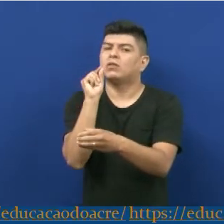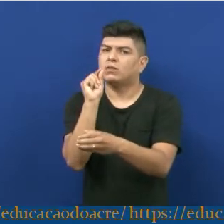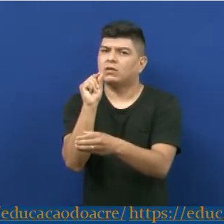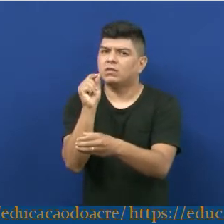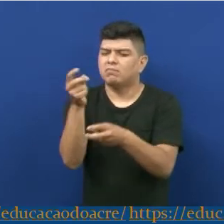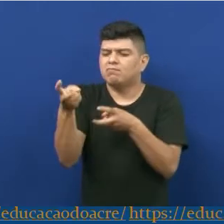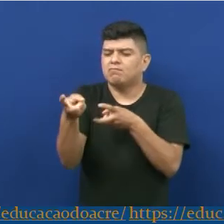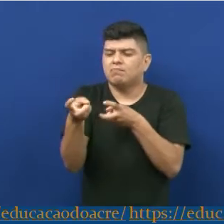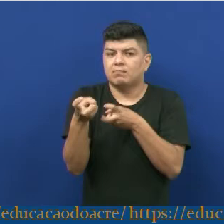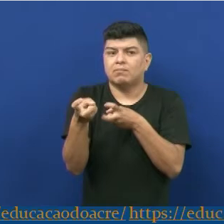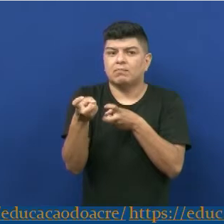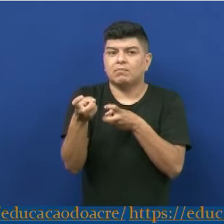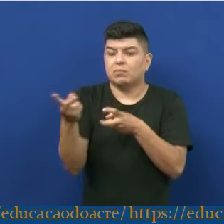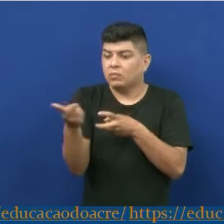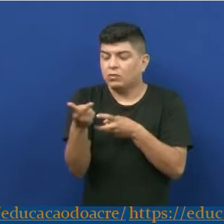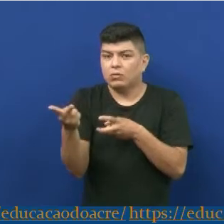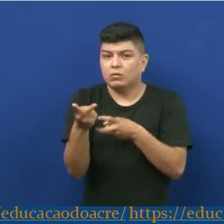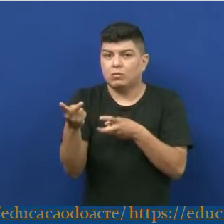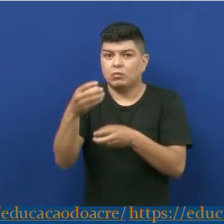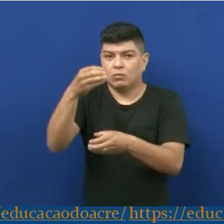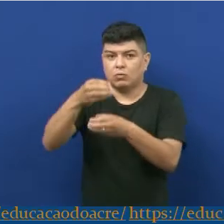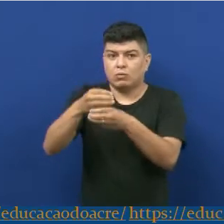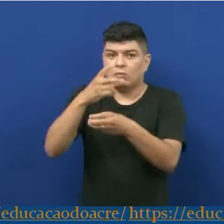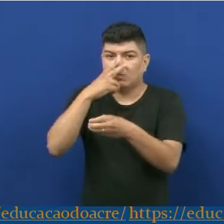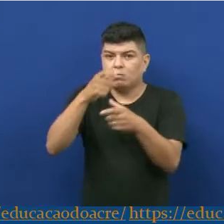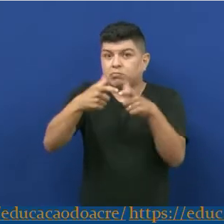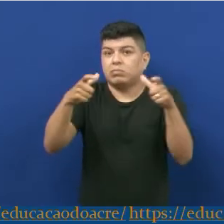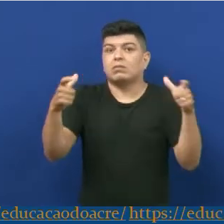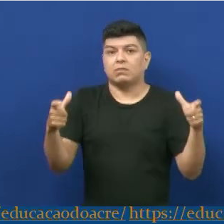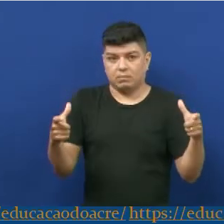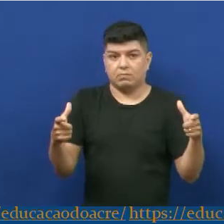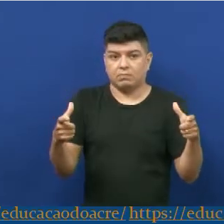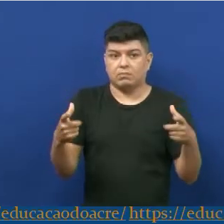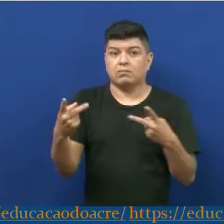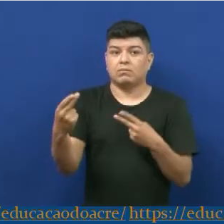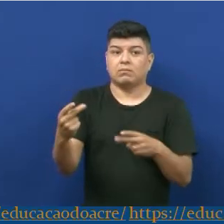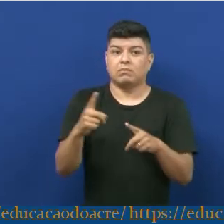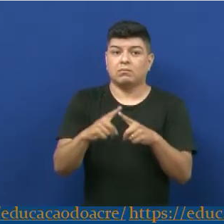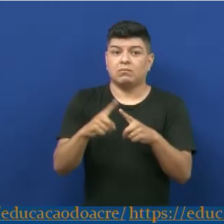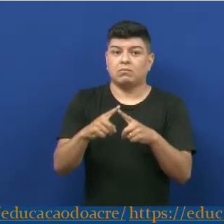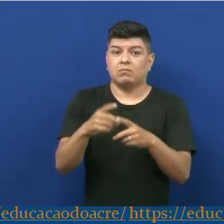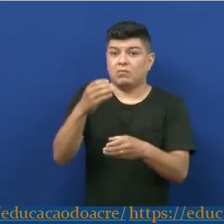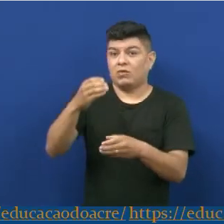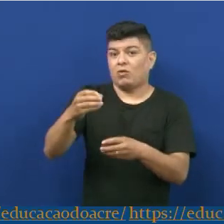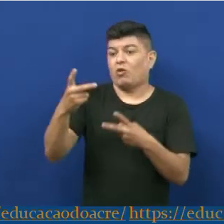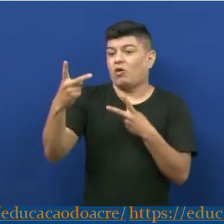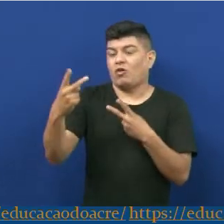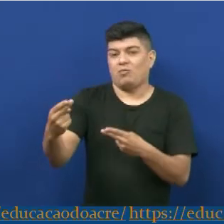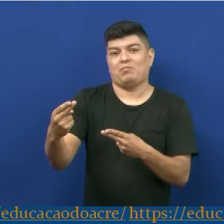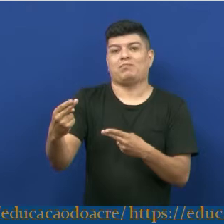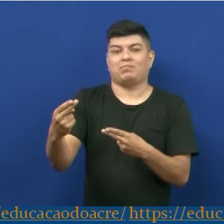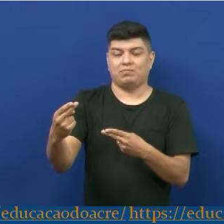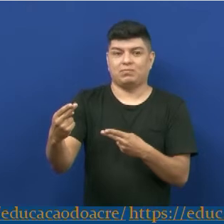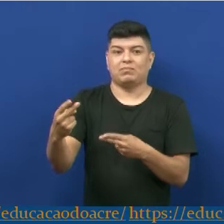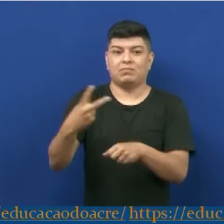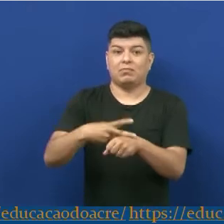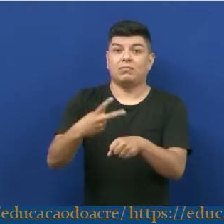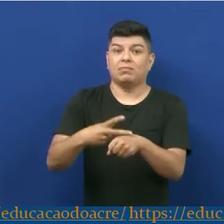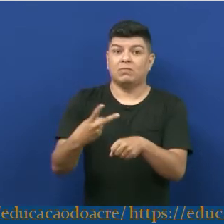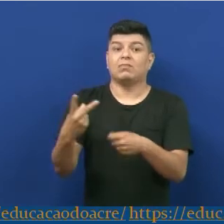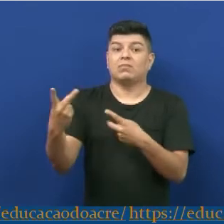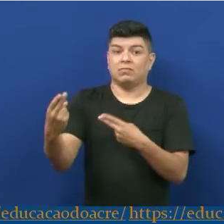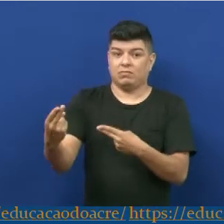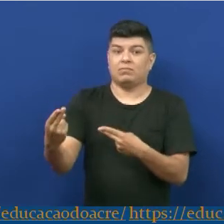vai perceber que ambos os copos vão dilatar da mesma maneira, porque eles são copos idênticos, de um mesmo material. Sendo assim,